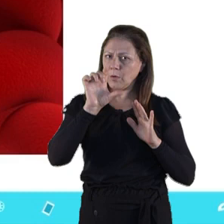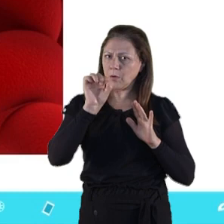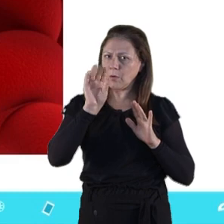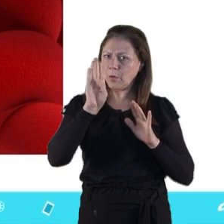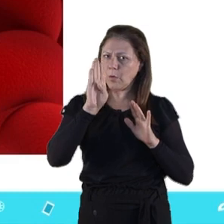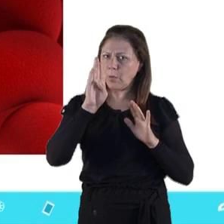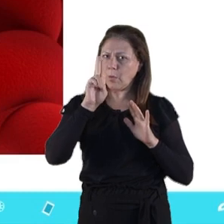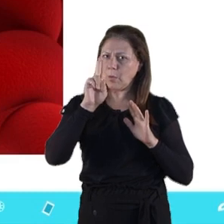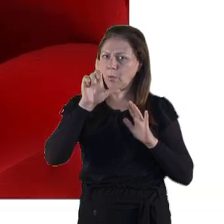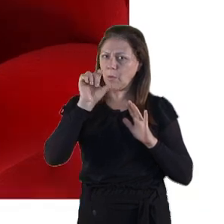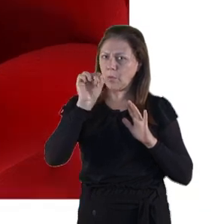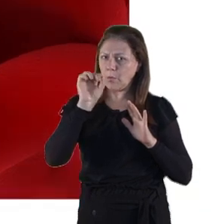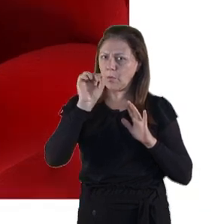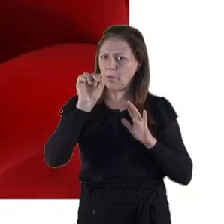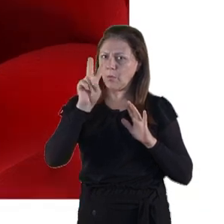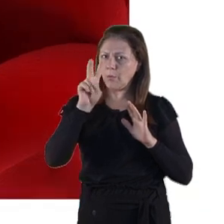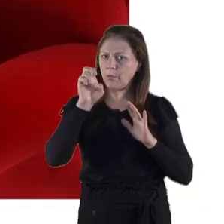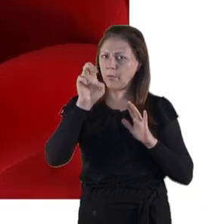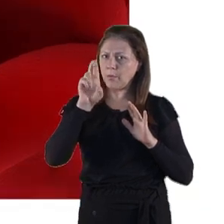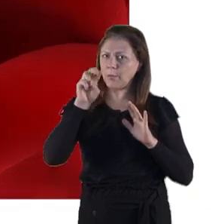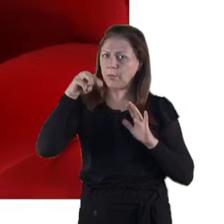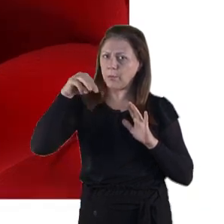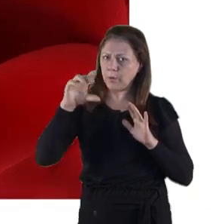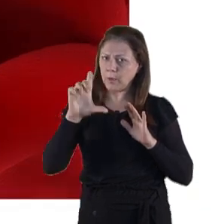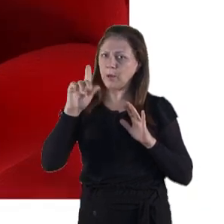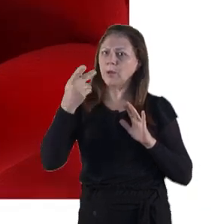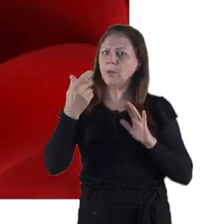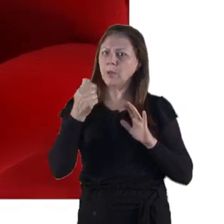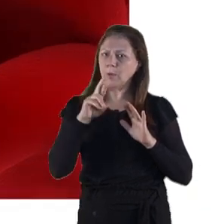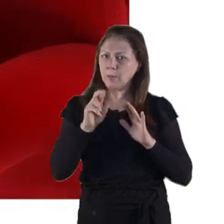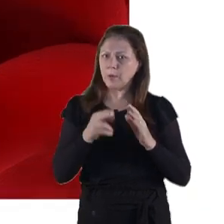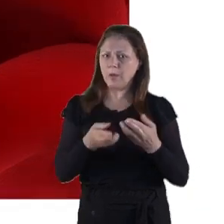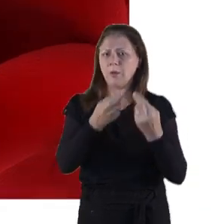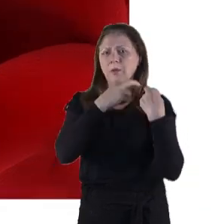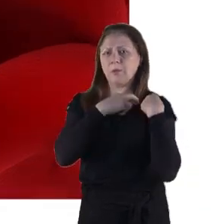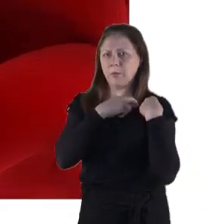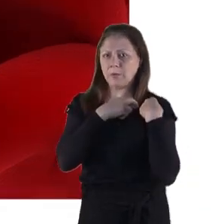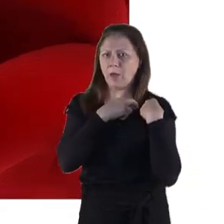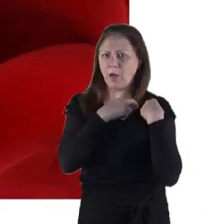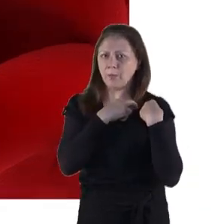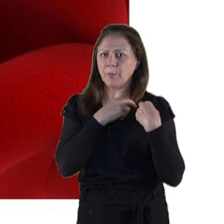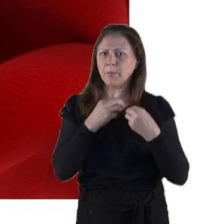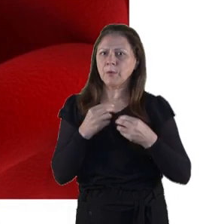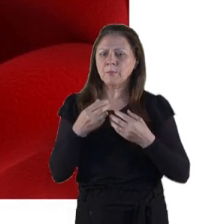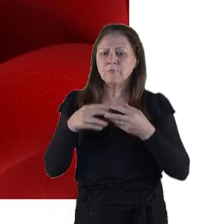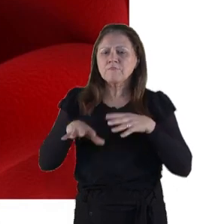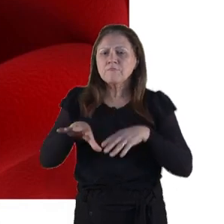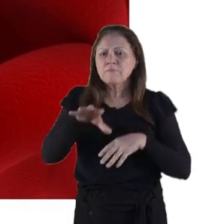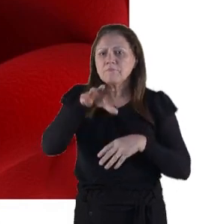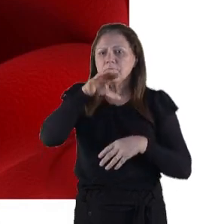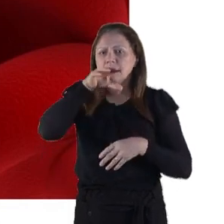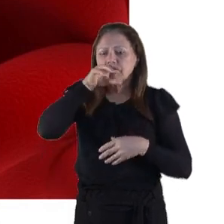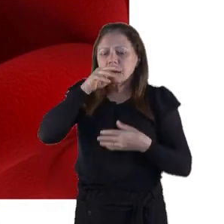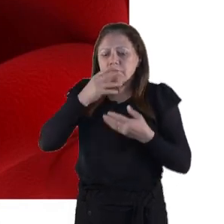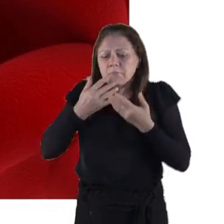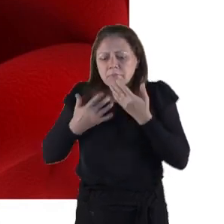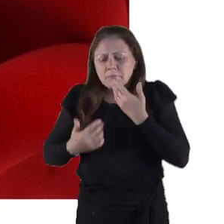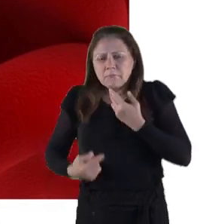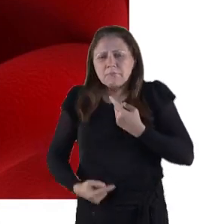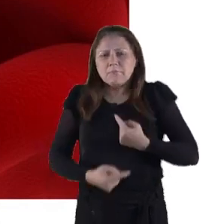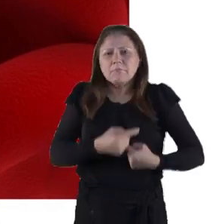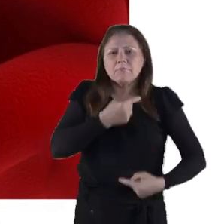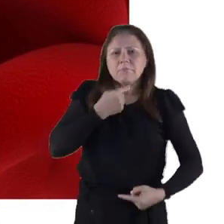hemácia. Ela produz, na verdade, ela carrega oxigênio, gás carbônico, monóxido de carbono para todos os órgãos do nosso